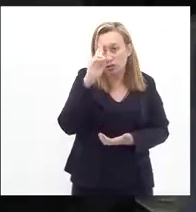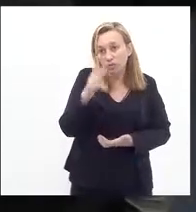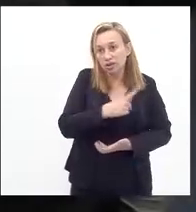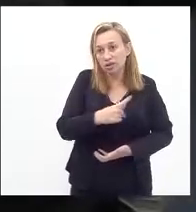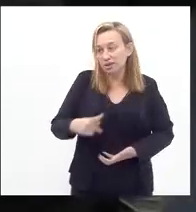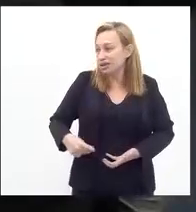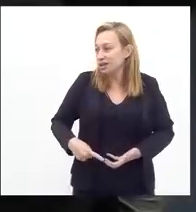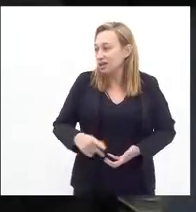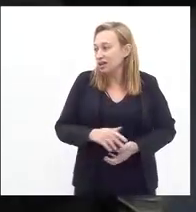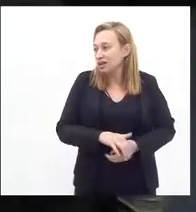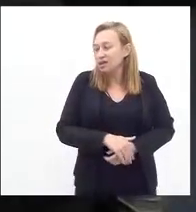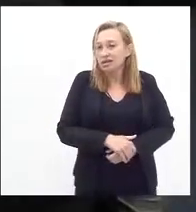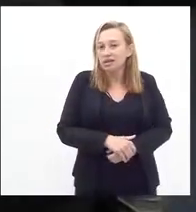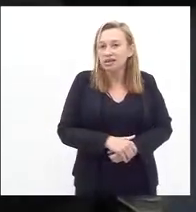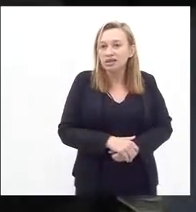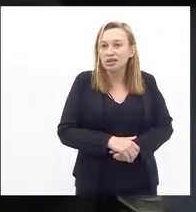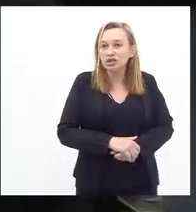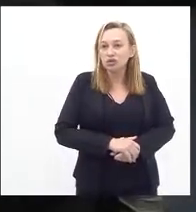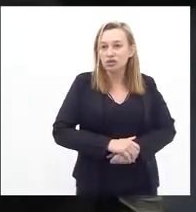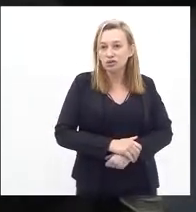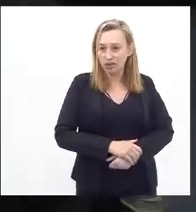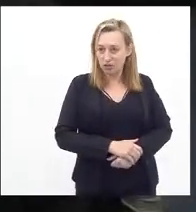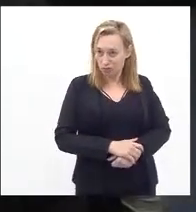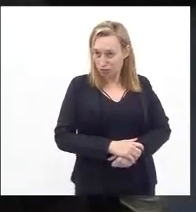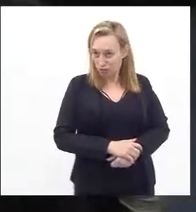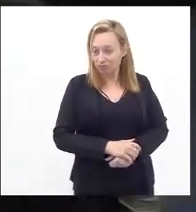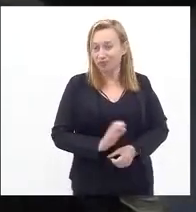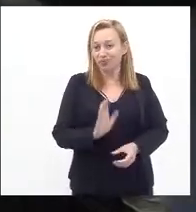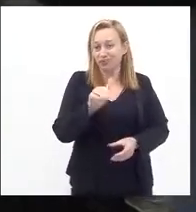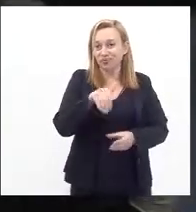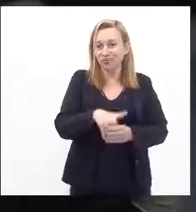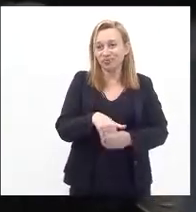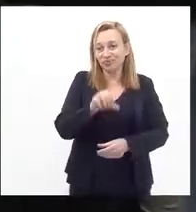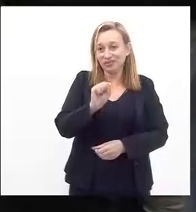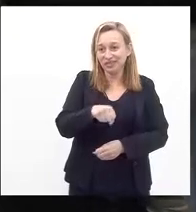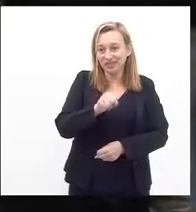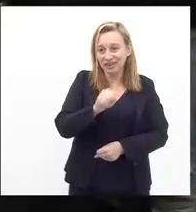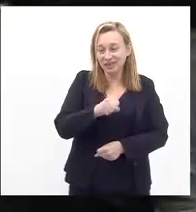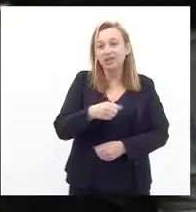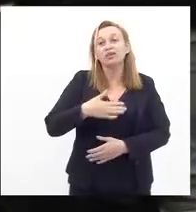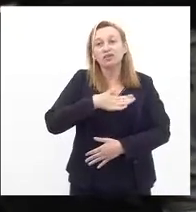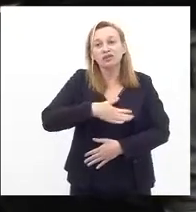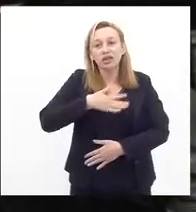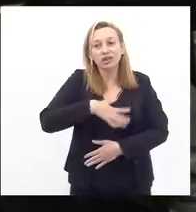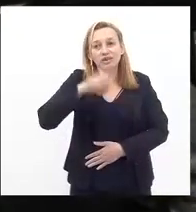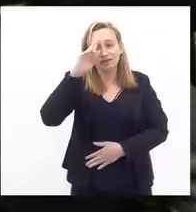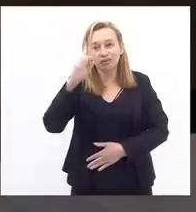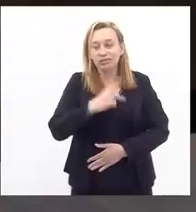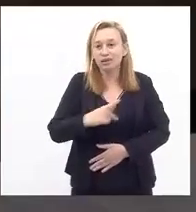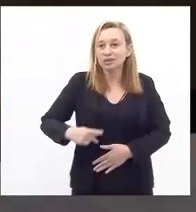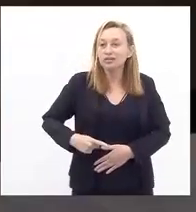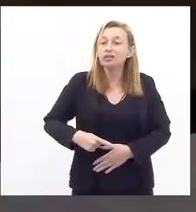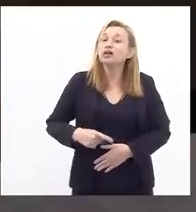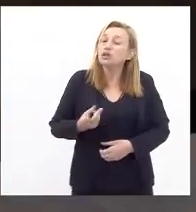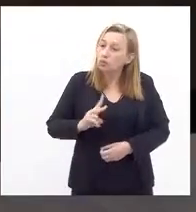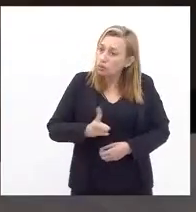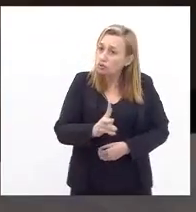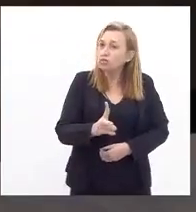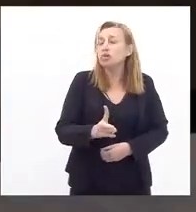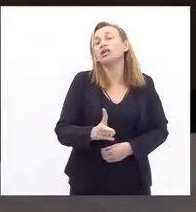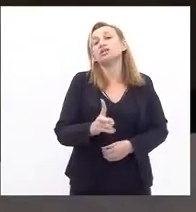excelência concluindo eu voltei sim e gostaria seu presidente que a gente